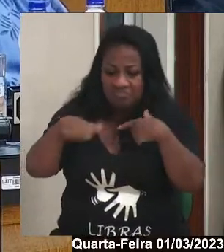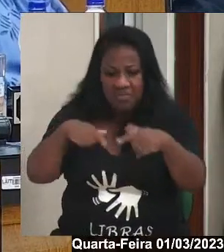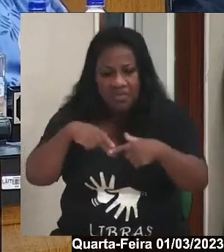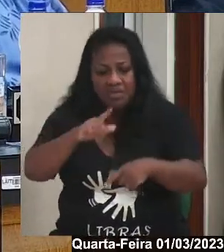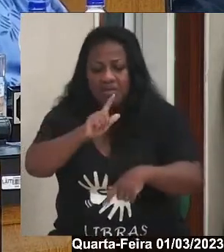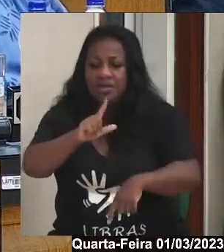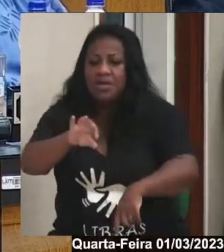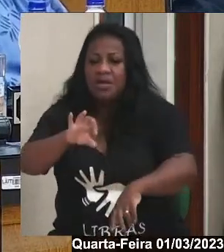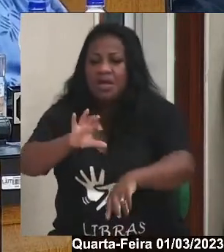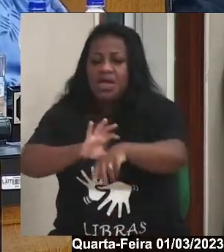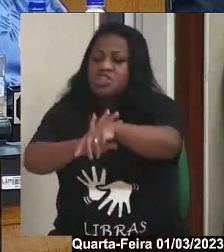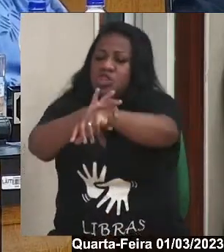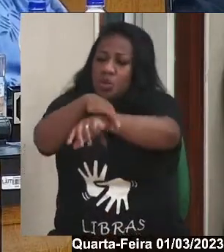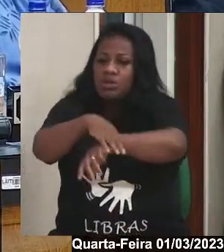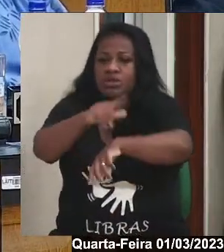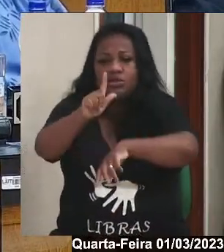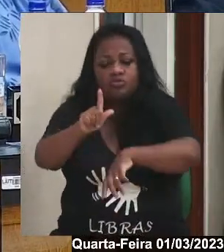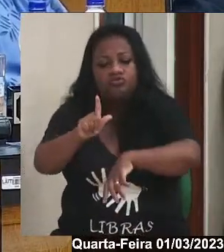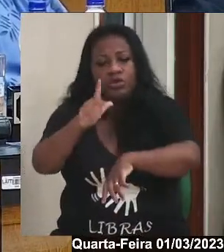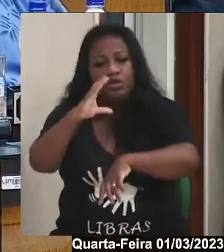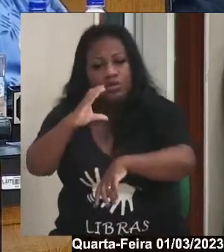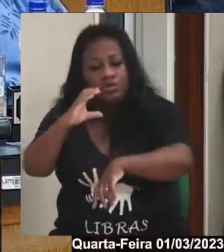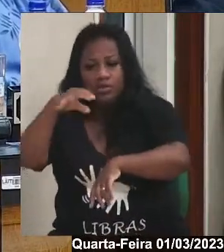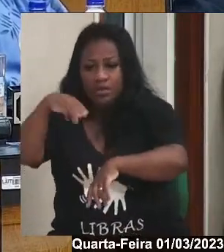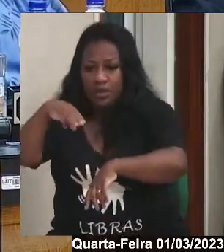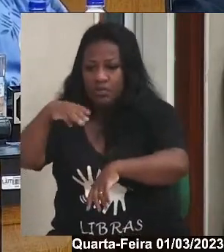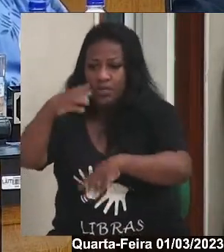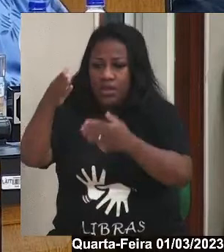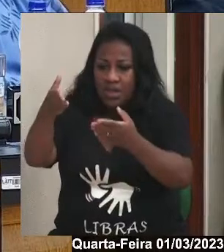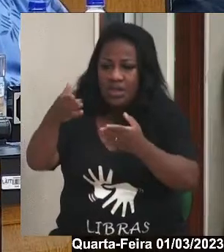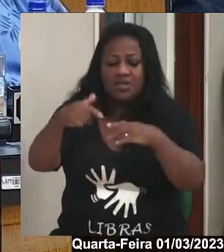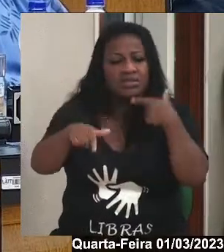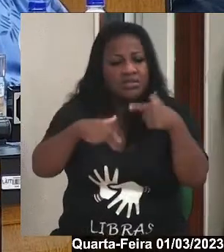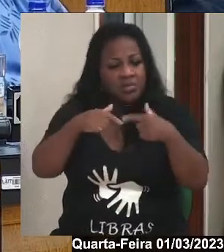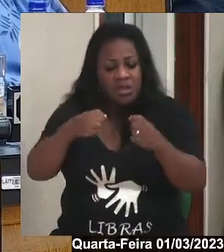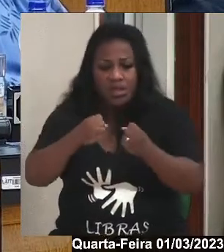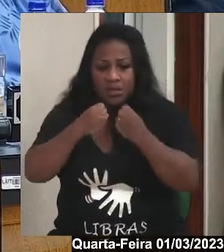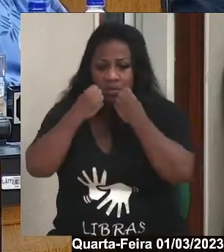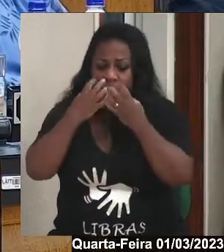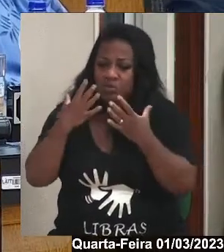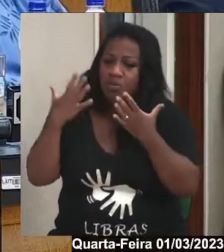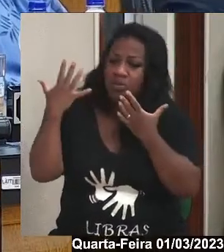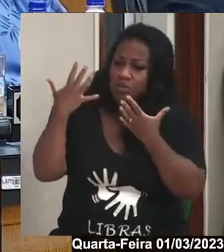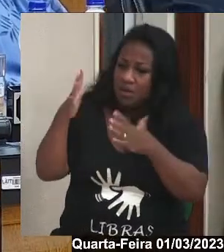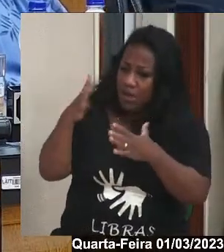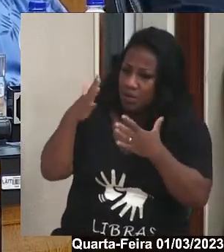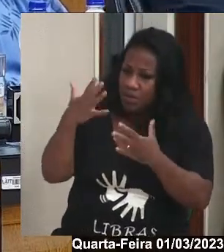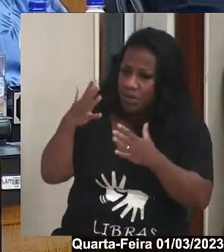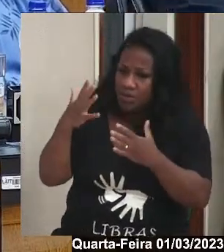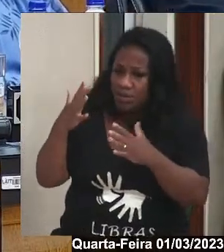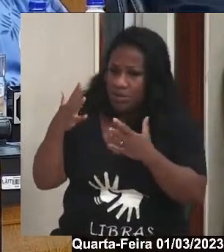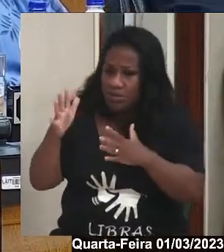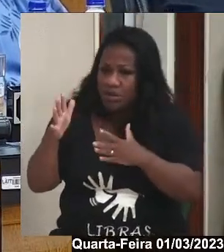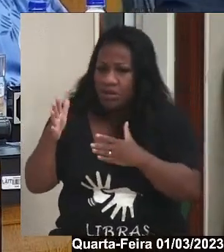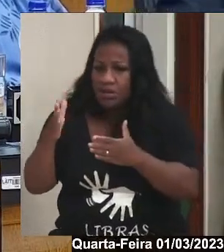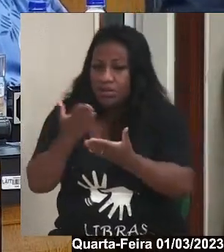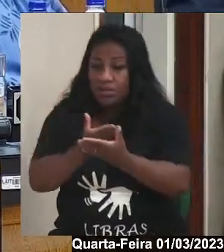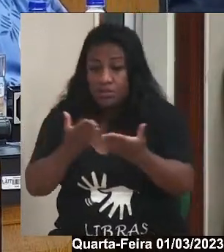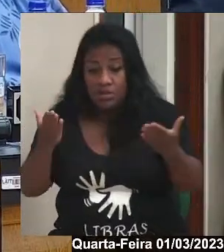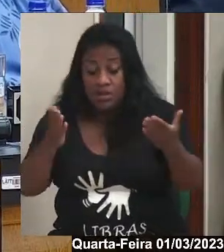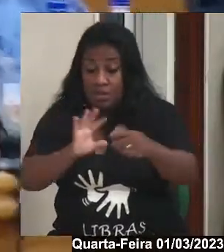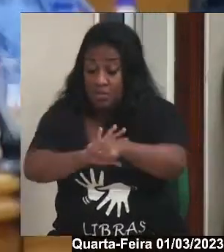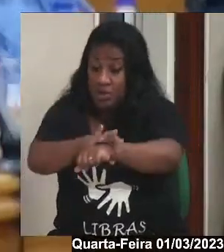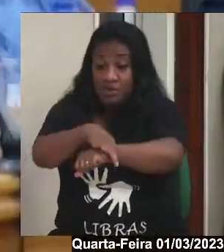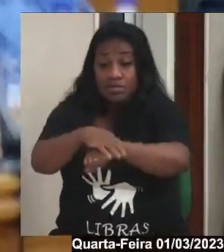tem, que a segurança nacional tem, o senhor está desempenhando junto à corporação um papel muito importante. Porque